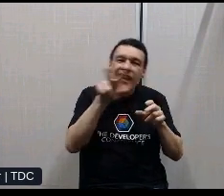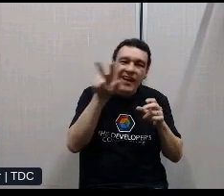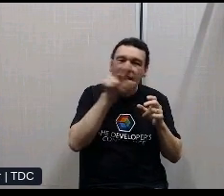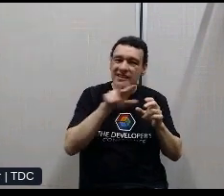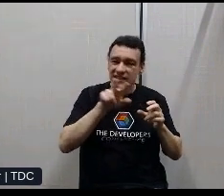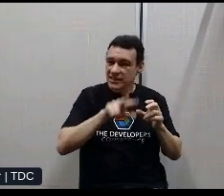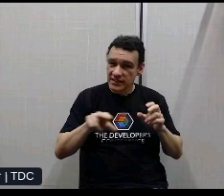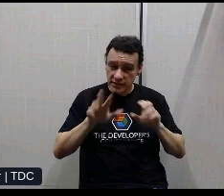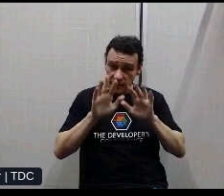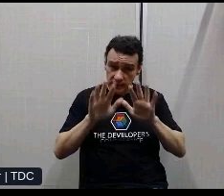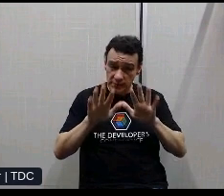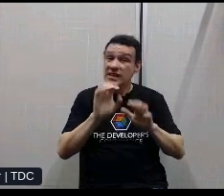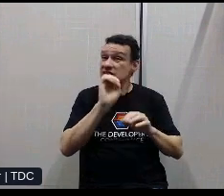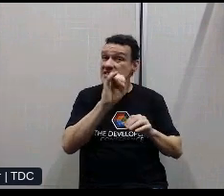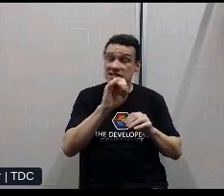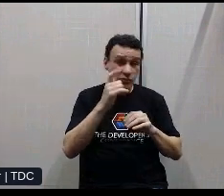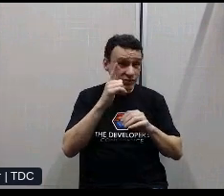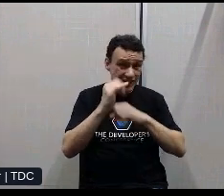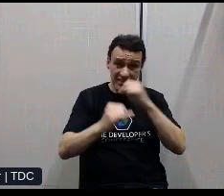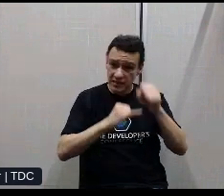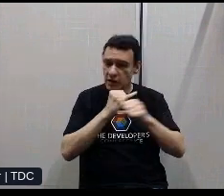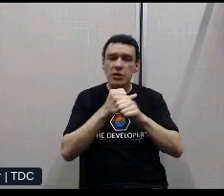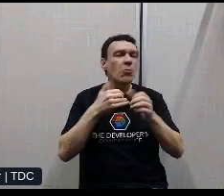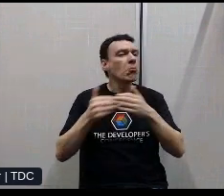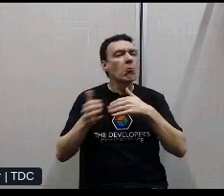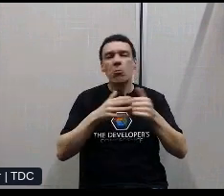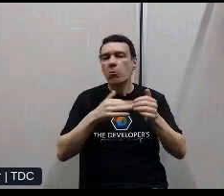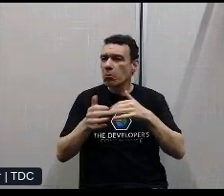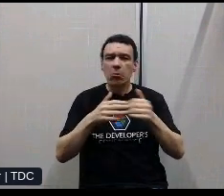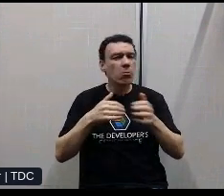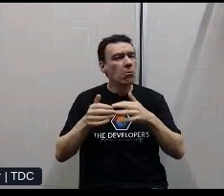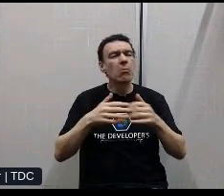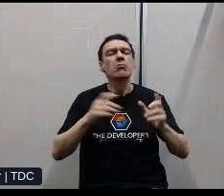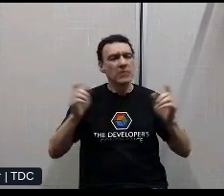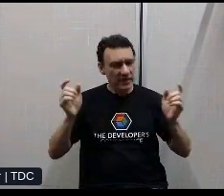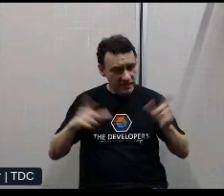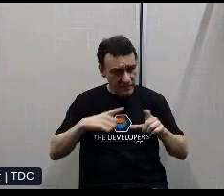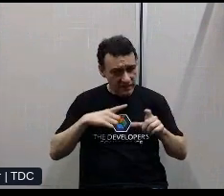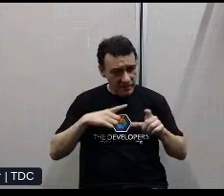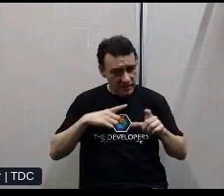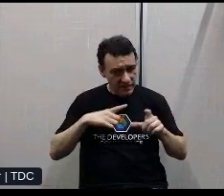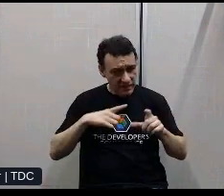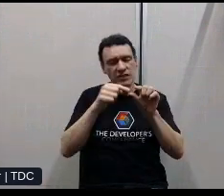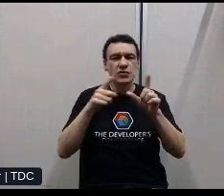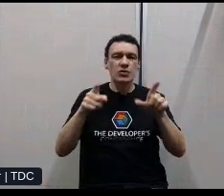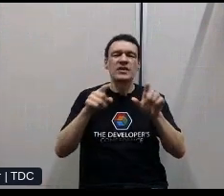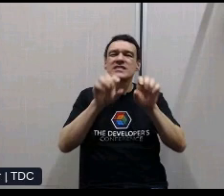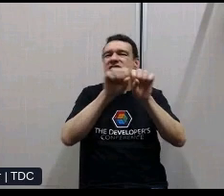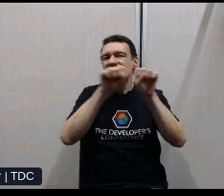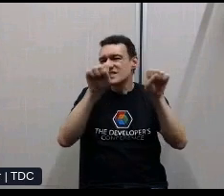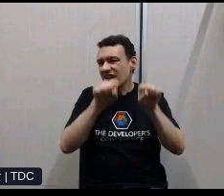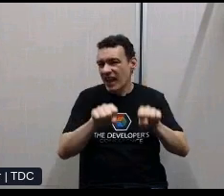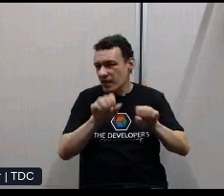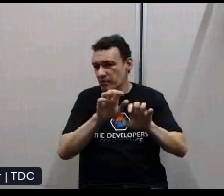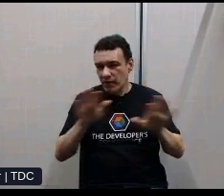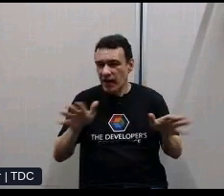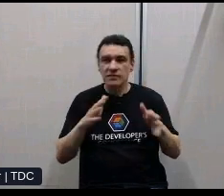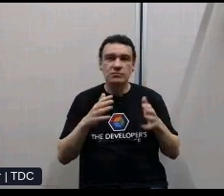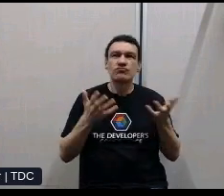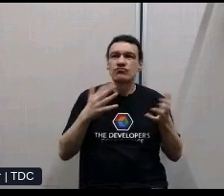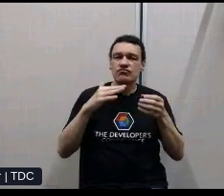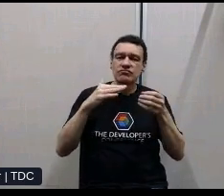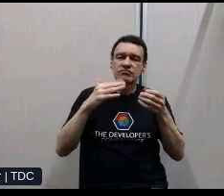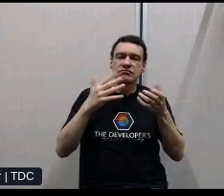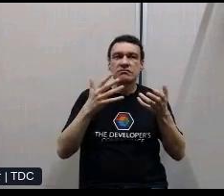pode estar offline, porque ele tem ali um sistema, um chip, ou um banco,